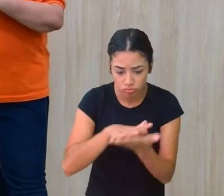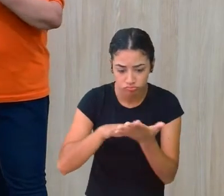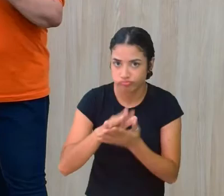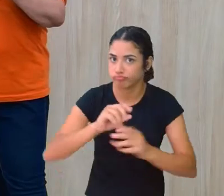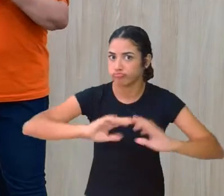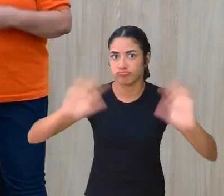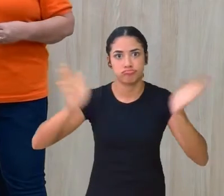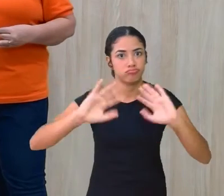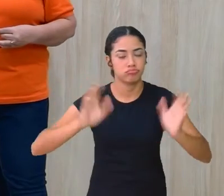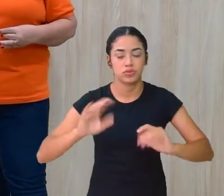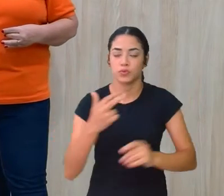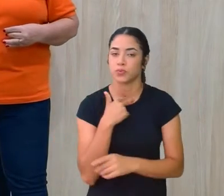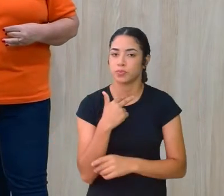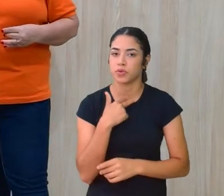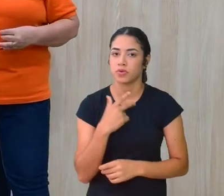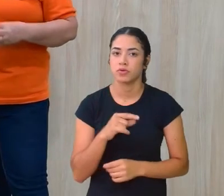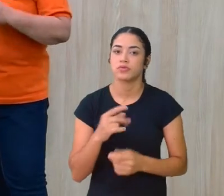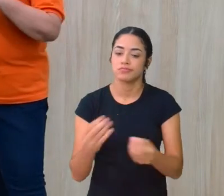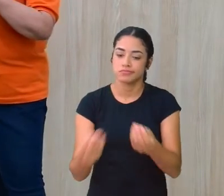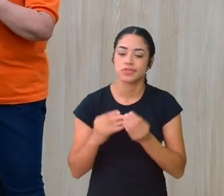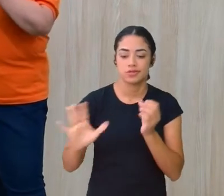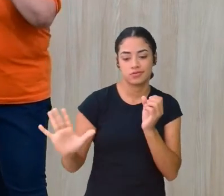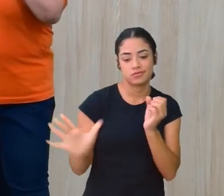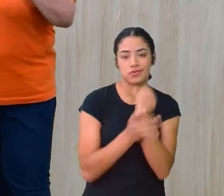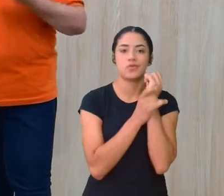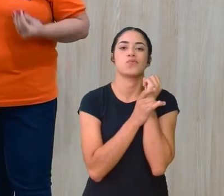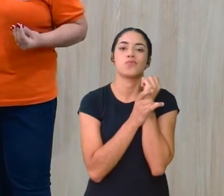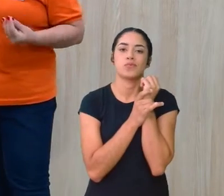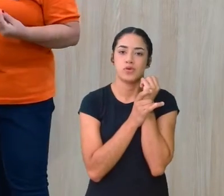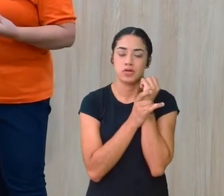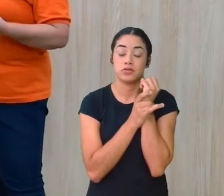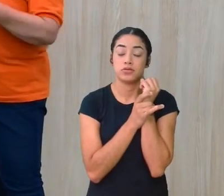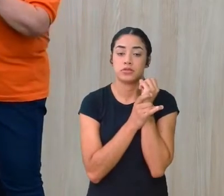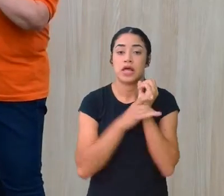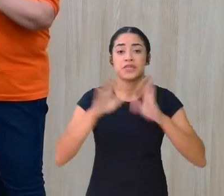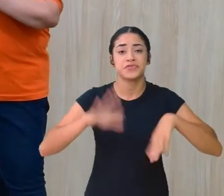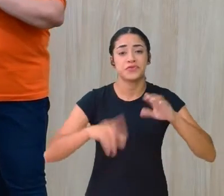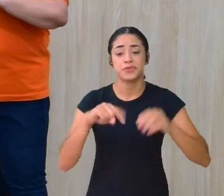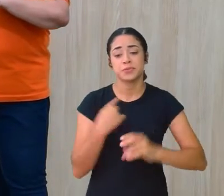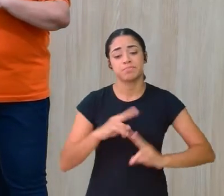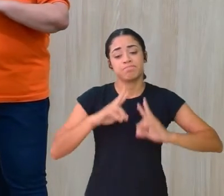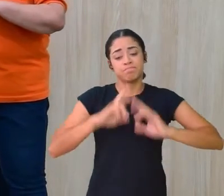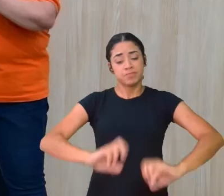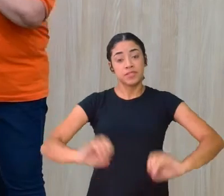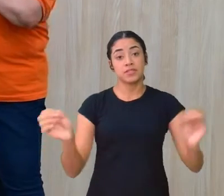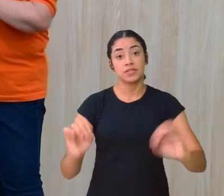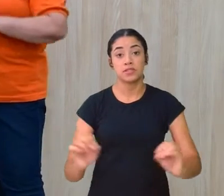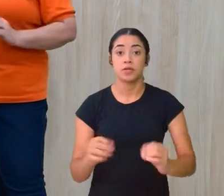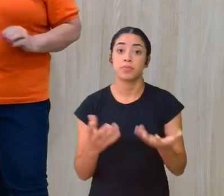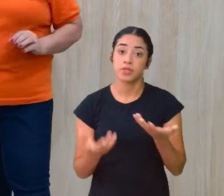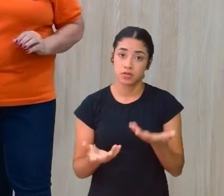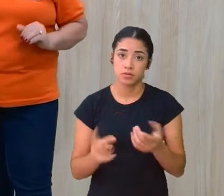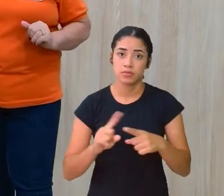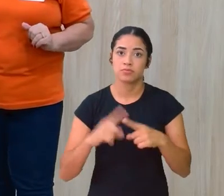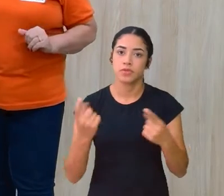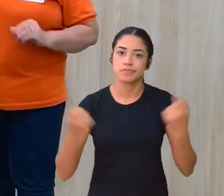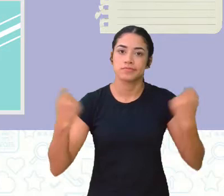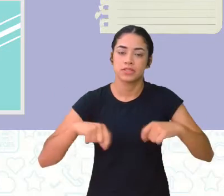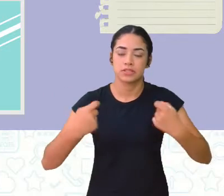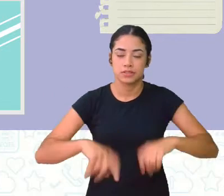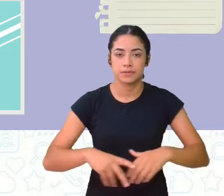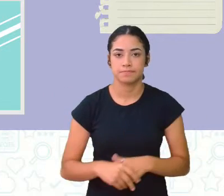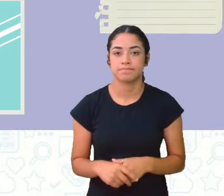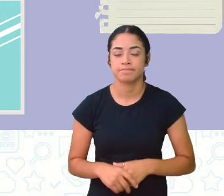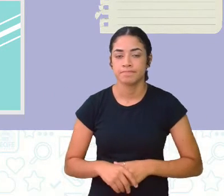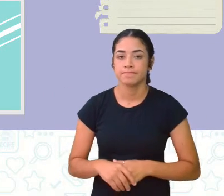vai nos trazer segurança. Que a gente pode não perceber essa segurança em relação aí a esses cuidados, né?